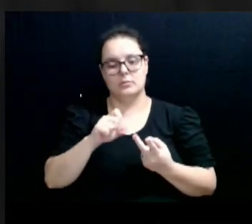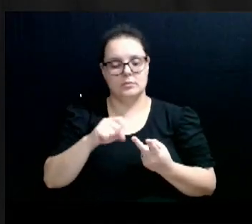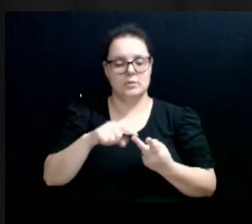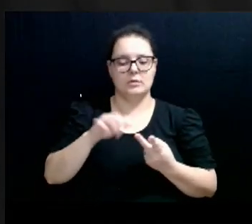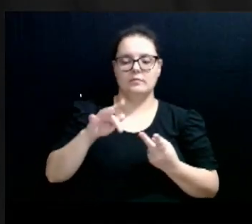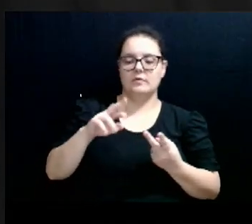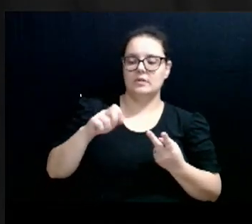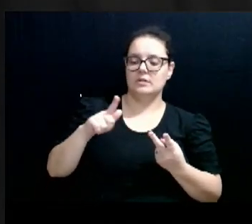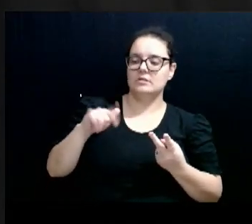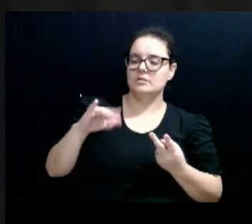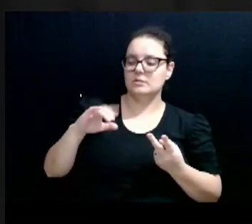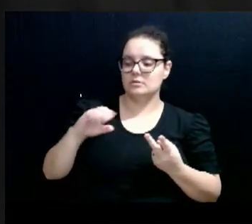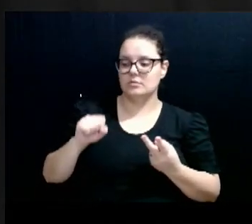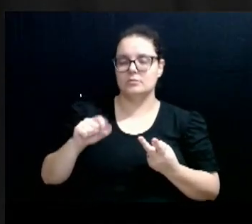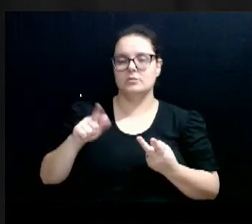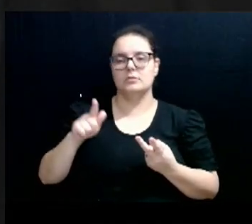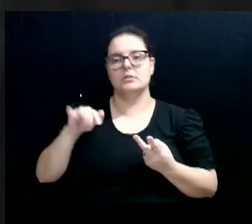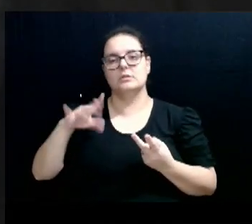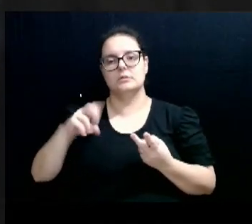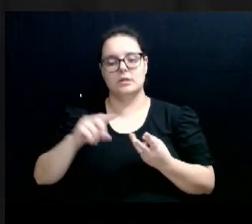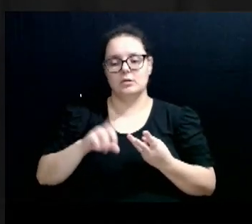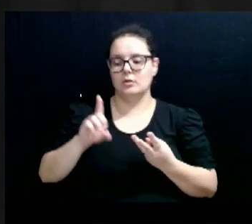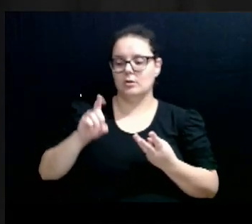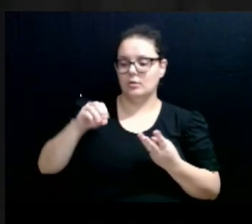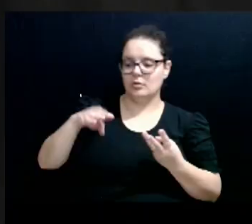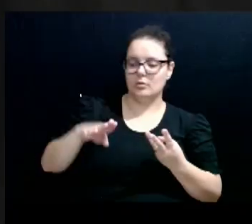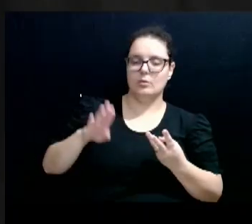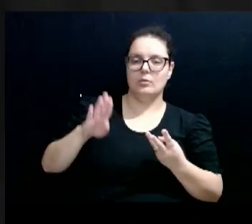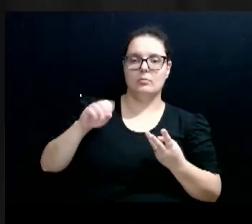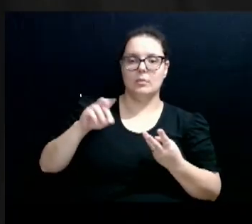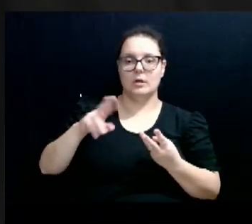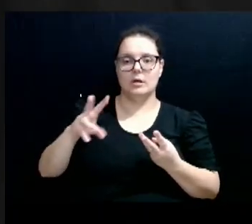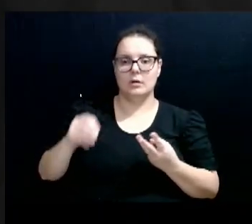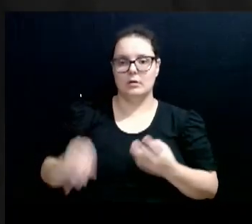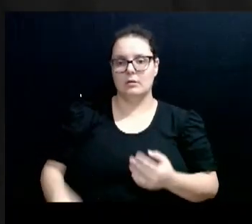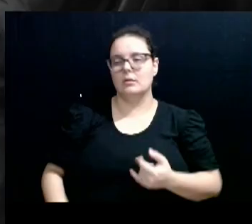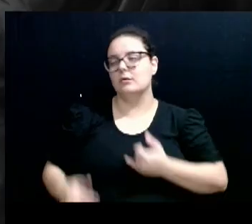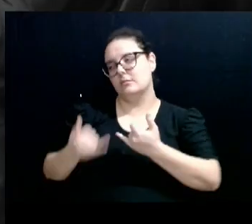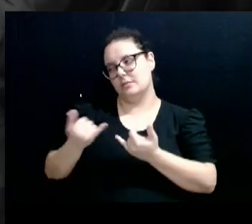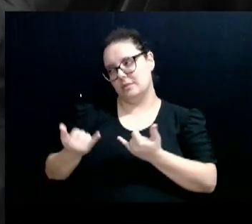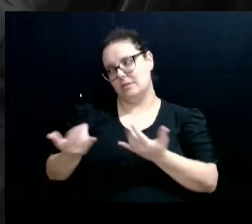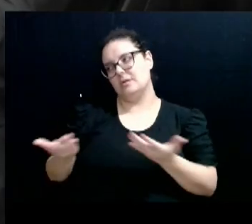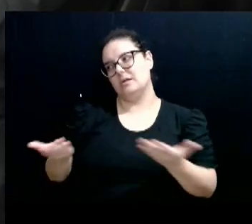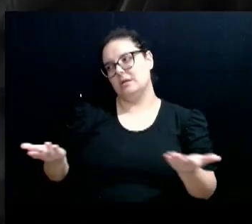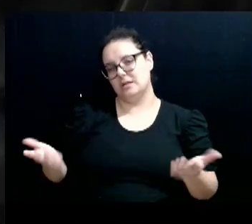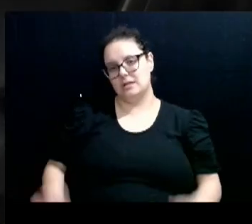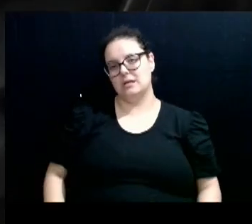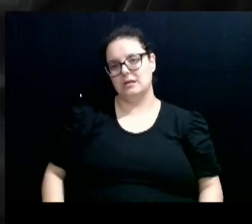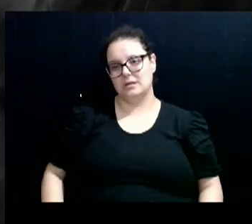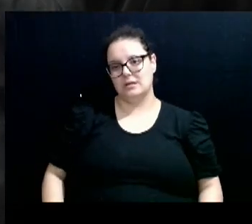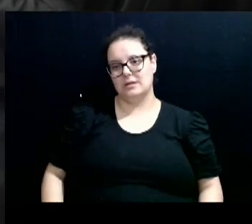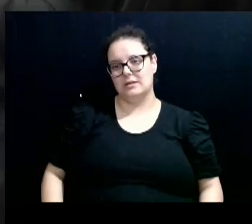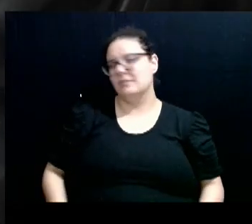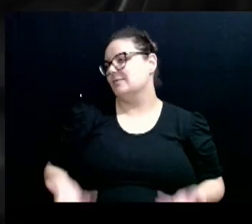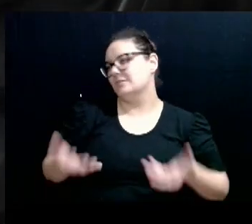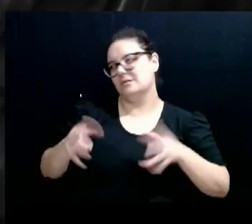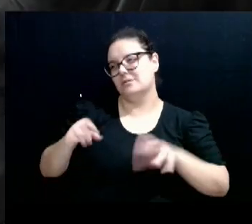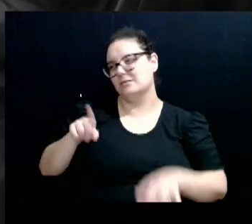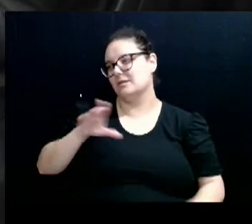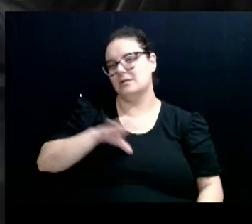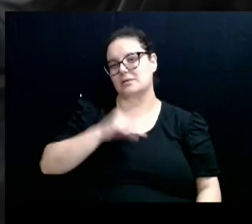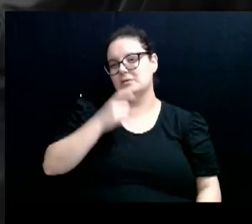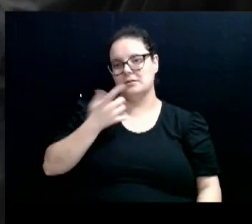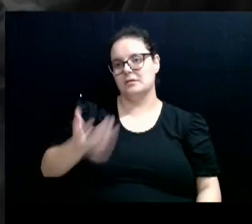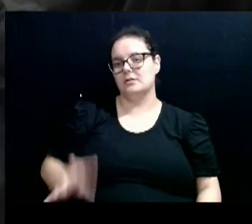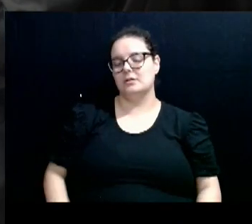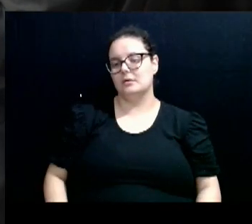Dom Barreto, só escolas aqui. Aí ela brincou, ela falou, você está de brincadeira, né? Você não quer ir para Campinas, né? Imagina que você vai conseguir uma